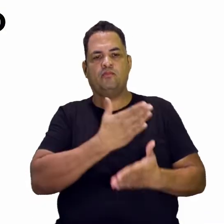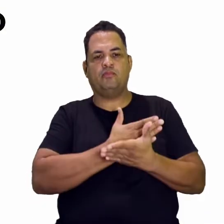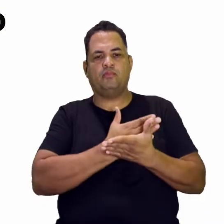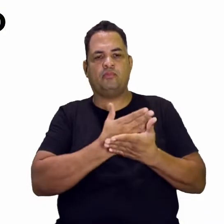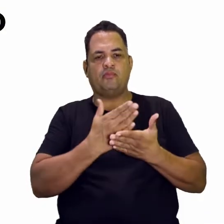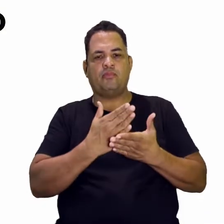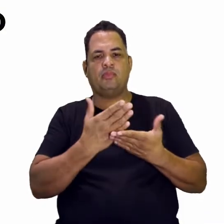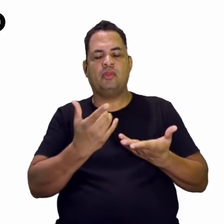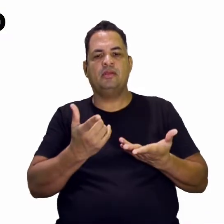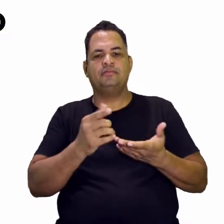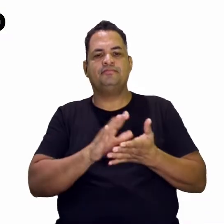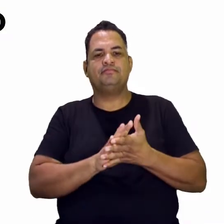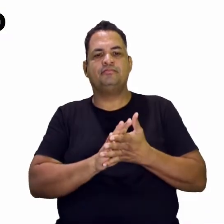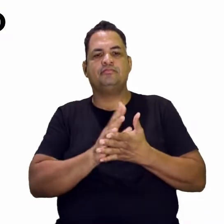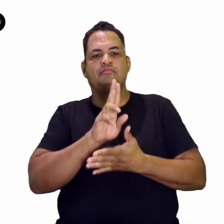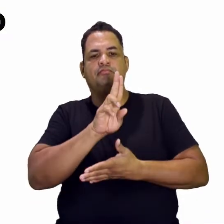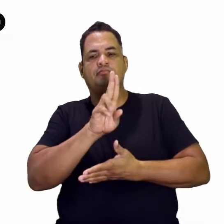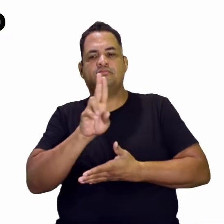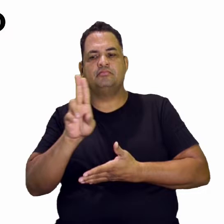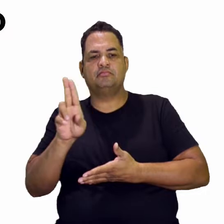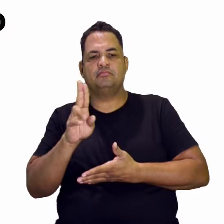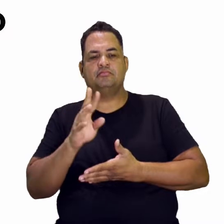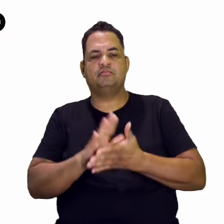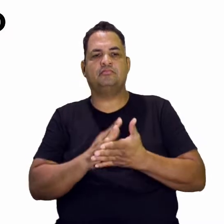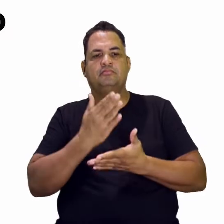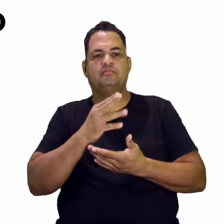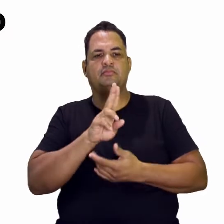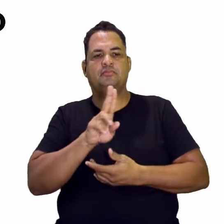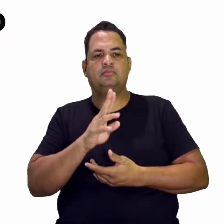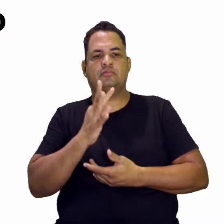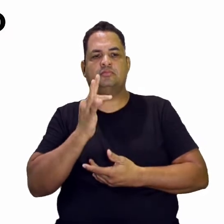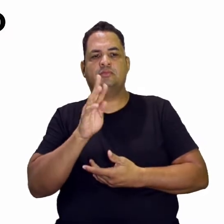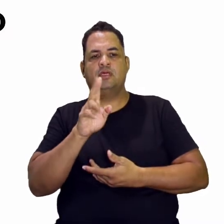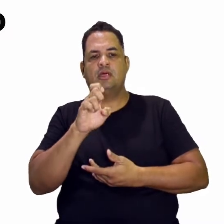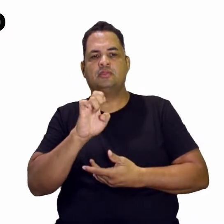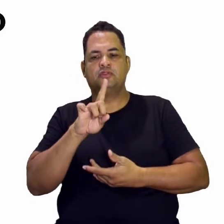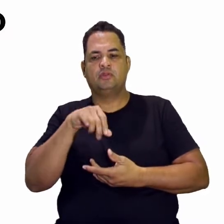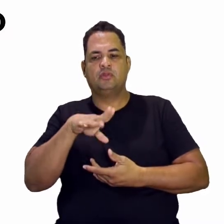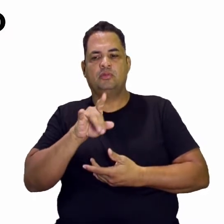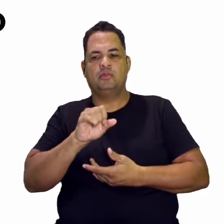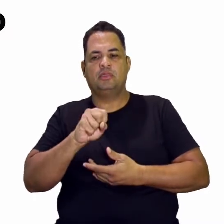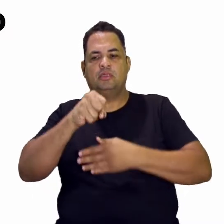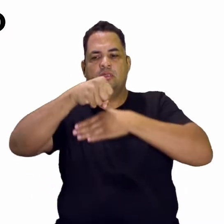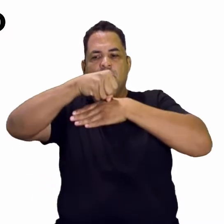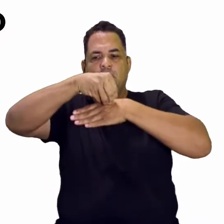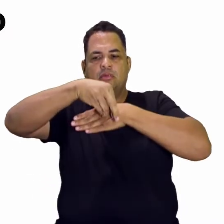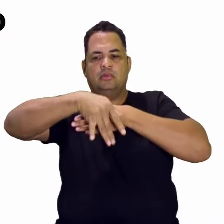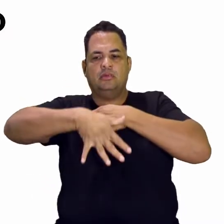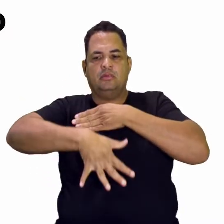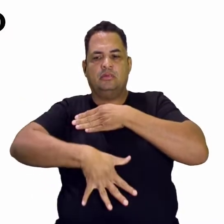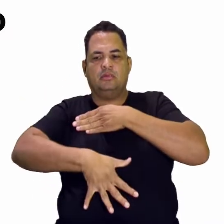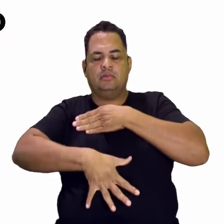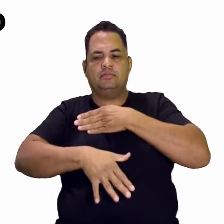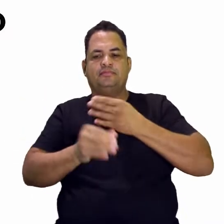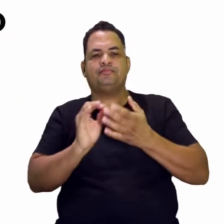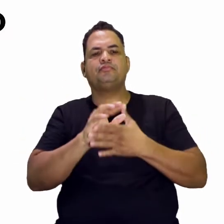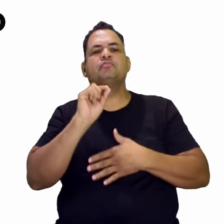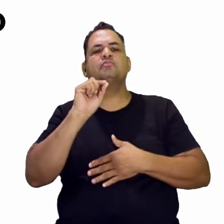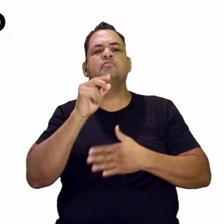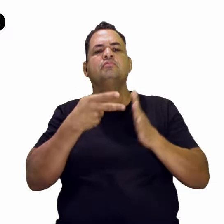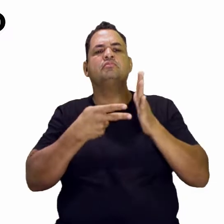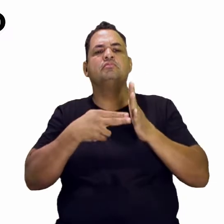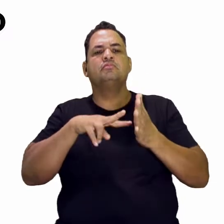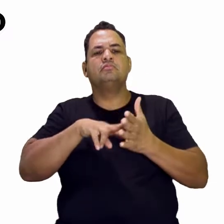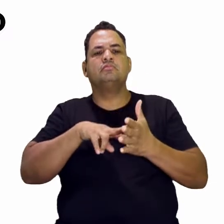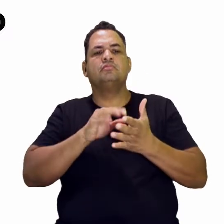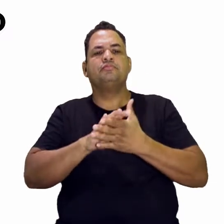a partir de um nomezinho, tá? Chamado de taxonomia. Professor, o que é esse trem, hein? O